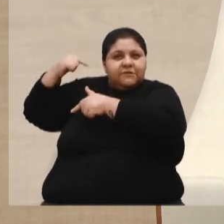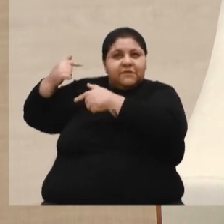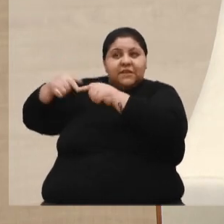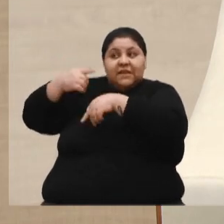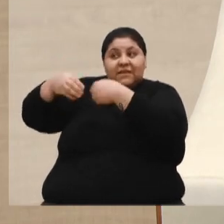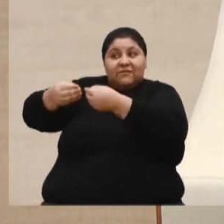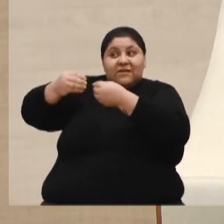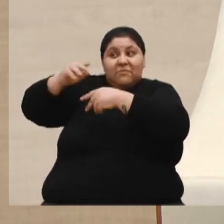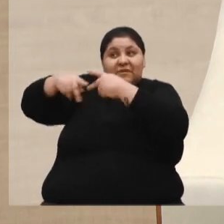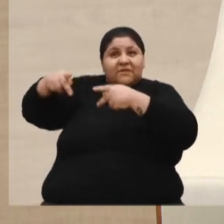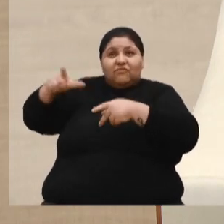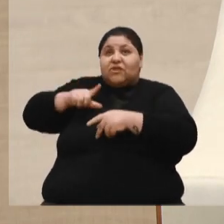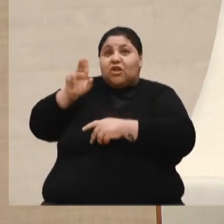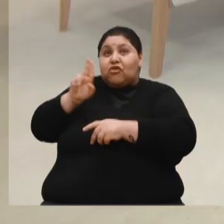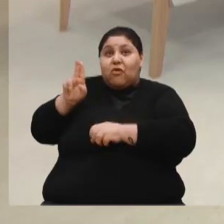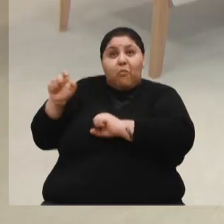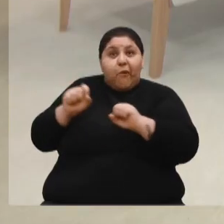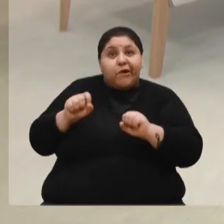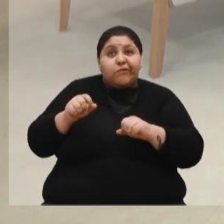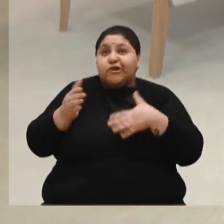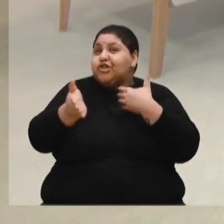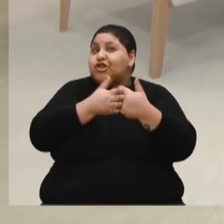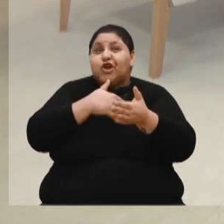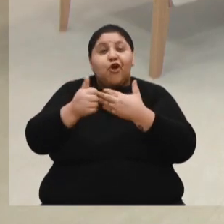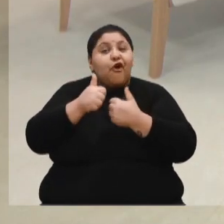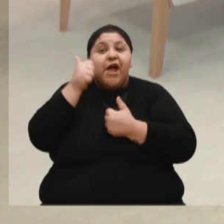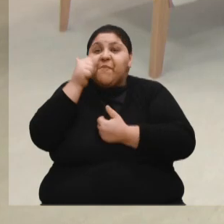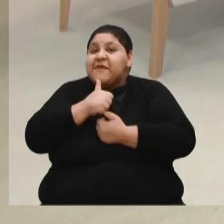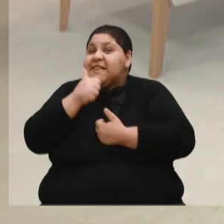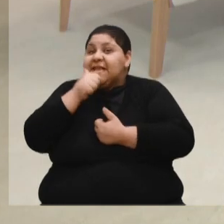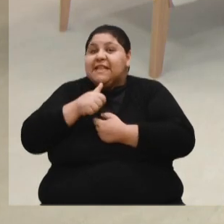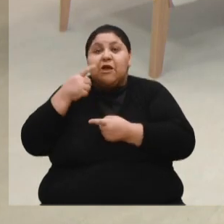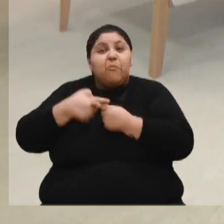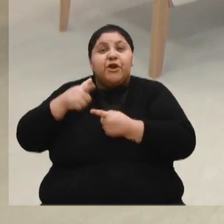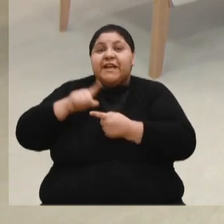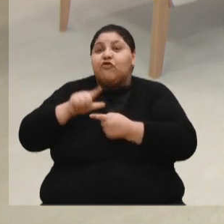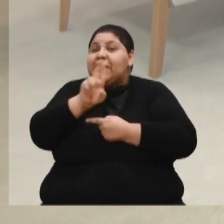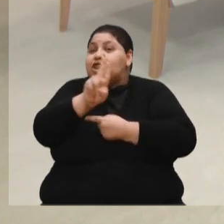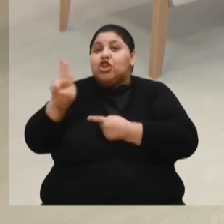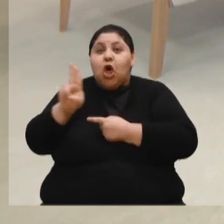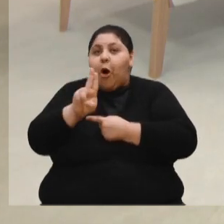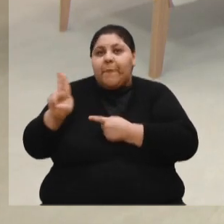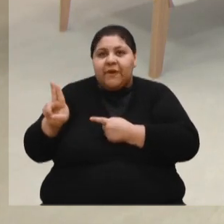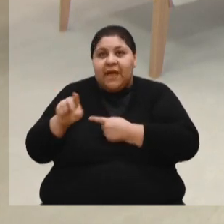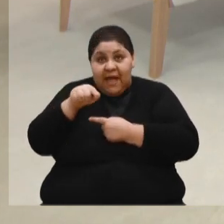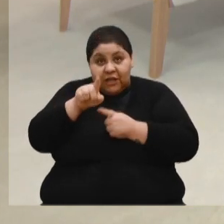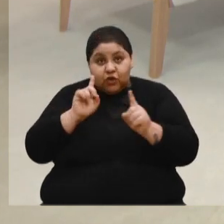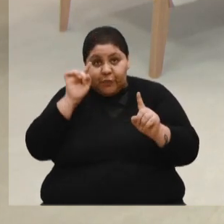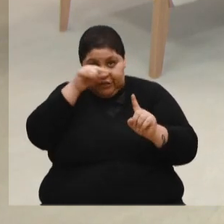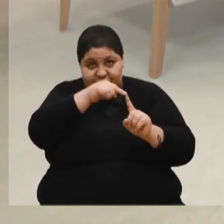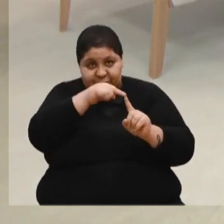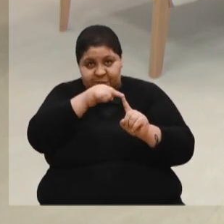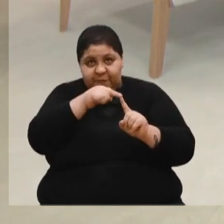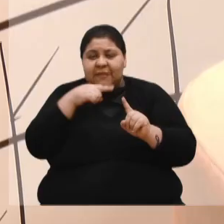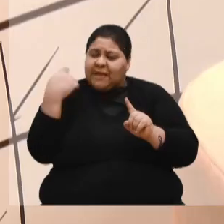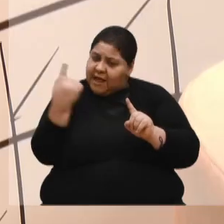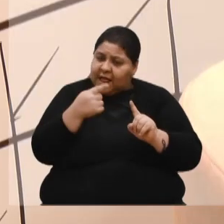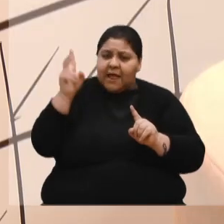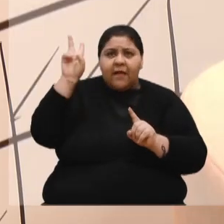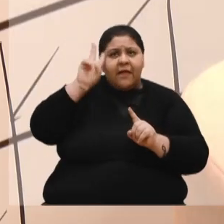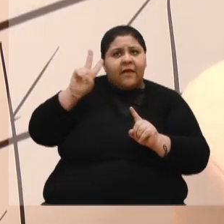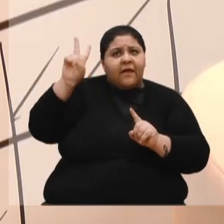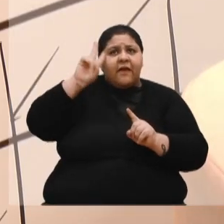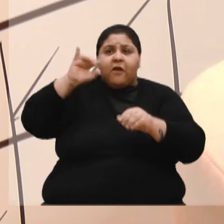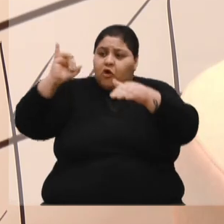mas essa menina não tem nome, então ela pode ser qualquer uma. Qualquer menina. Qualquer menina. É essa a intenção? É a nossa história,